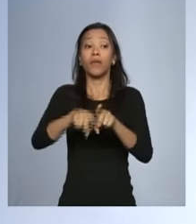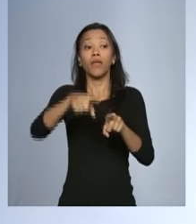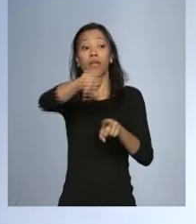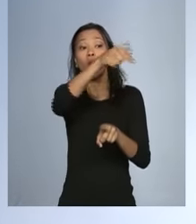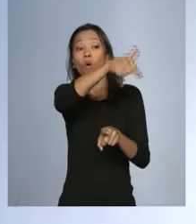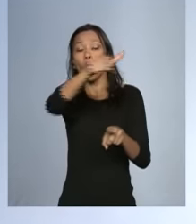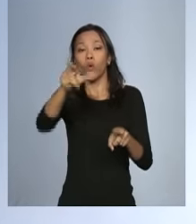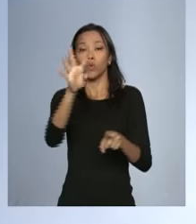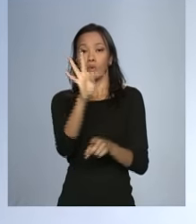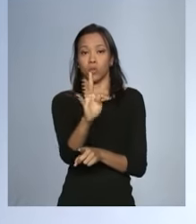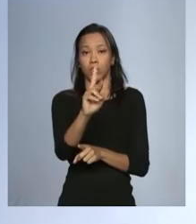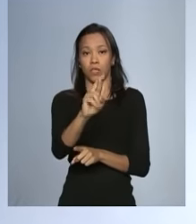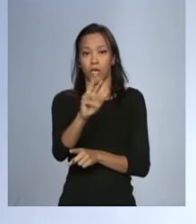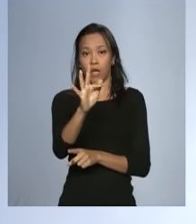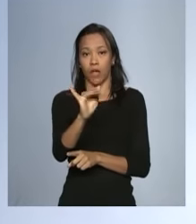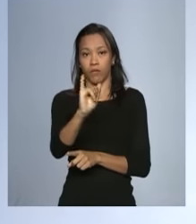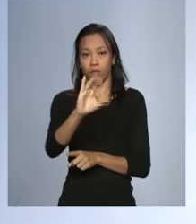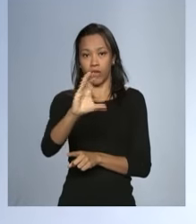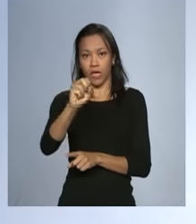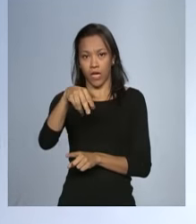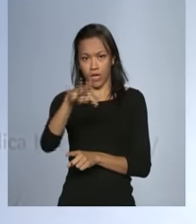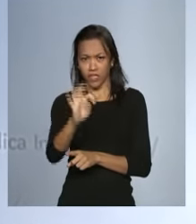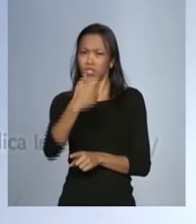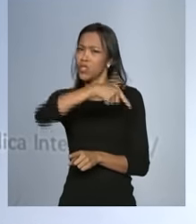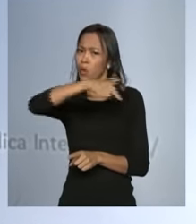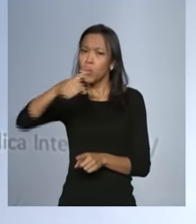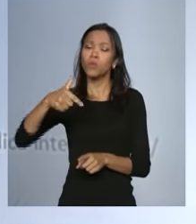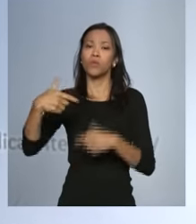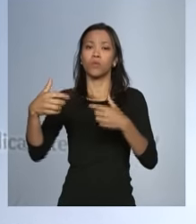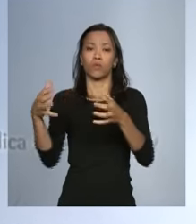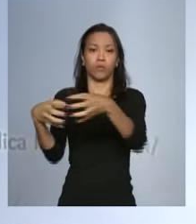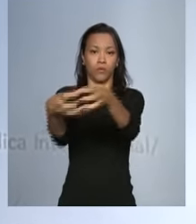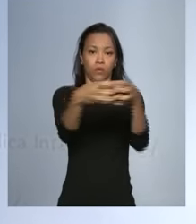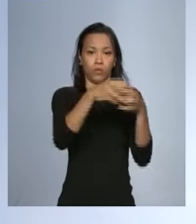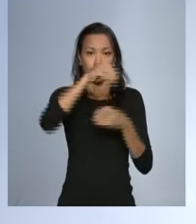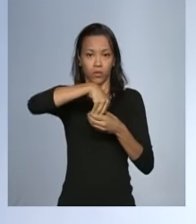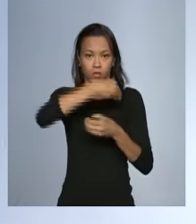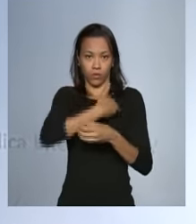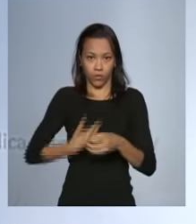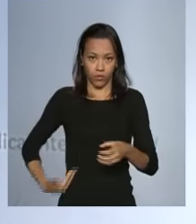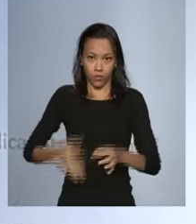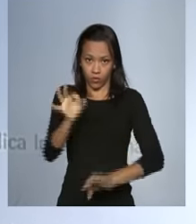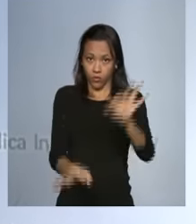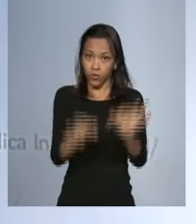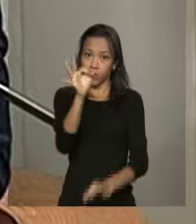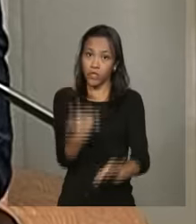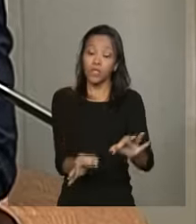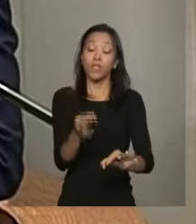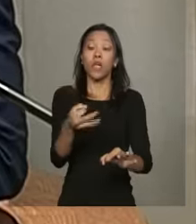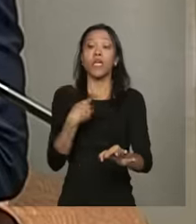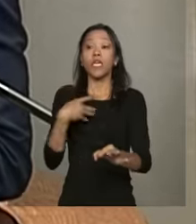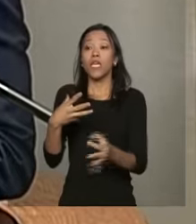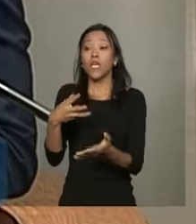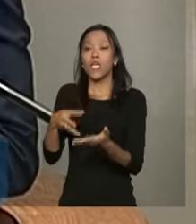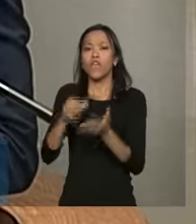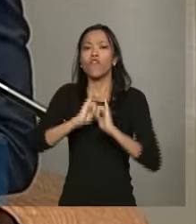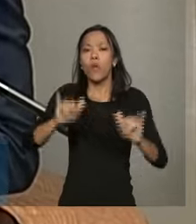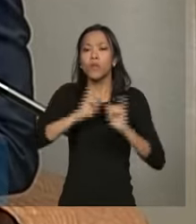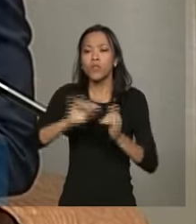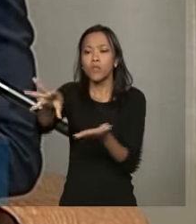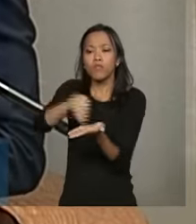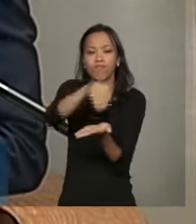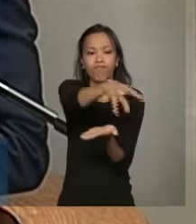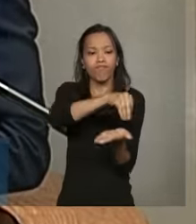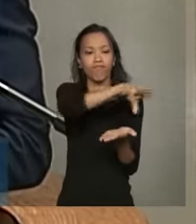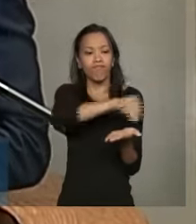órgãos públicos no sistema de Justiça os órgãos que forneceram dados para esse relatório são esses